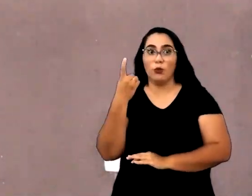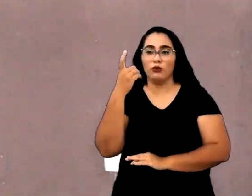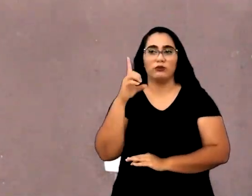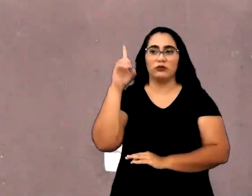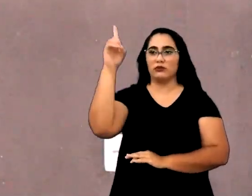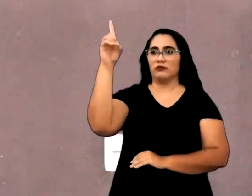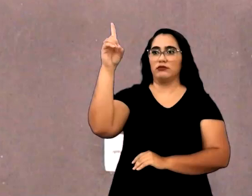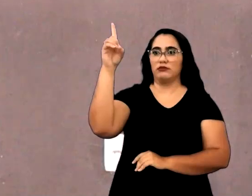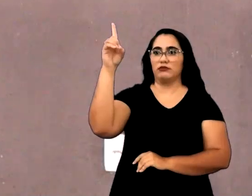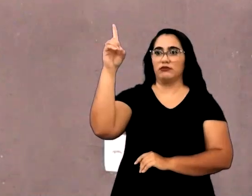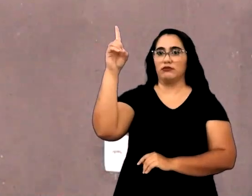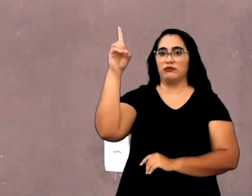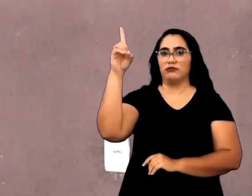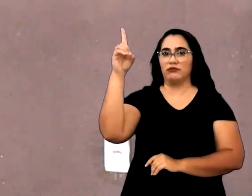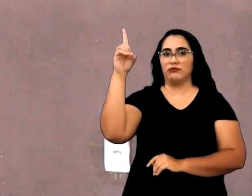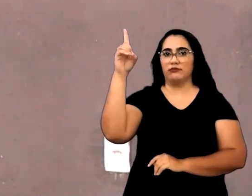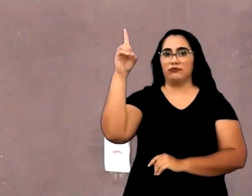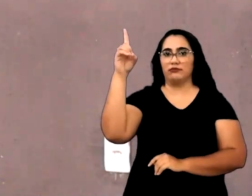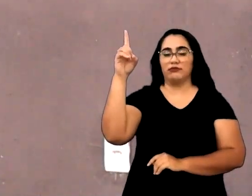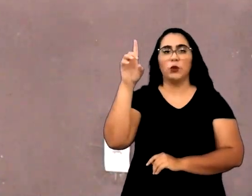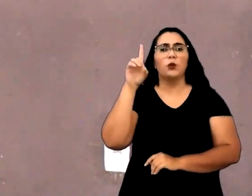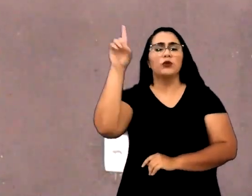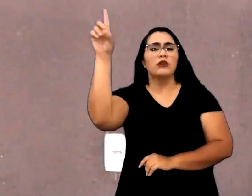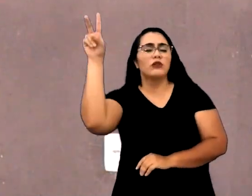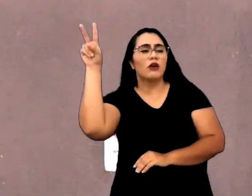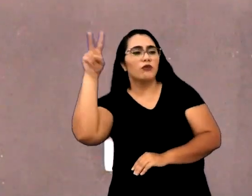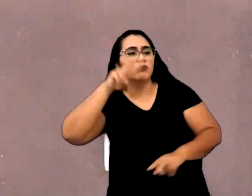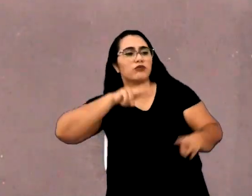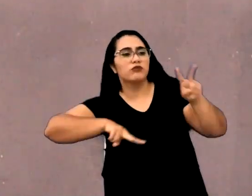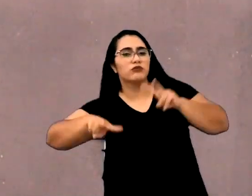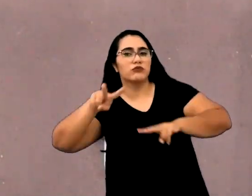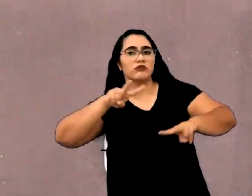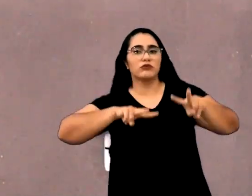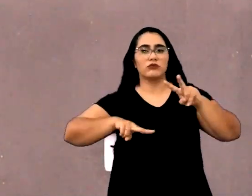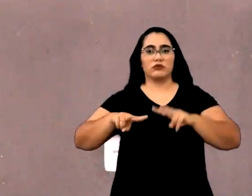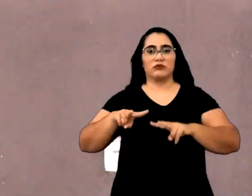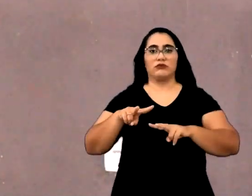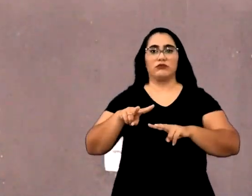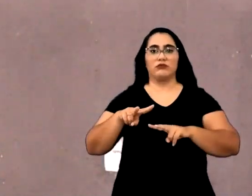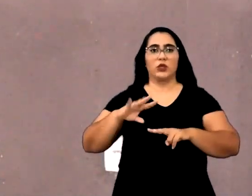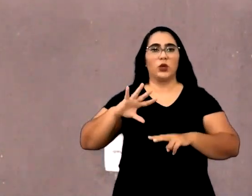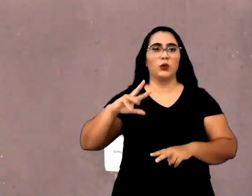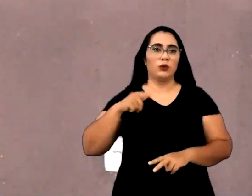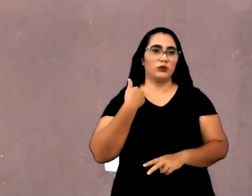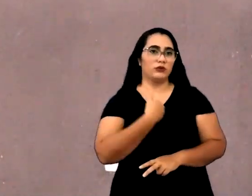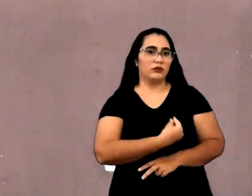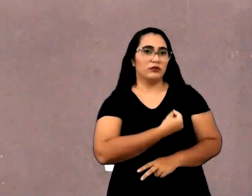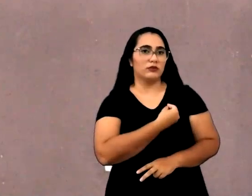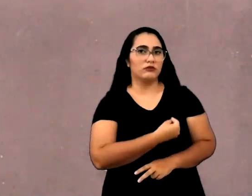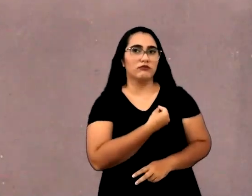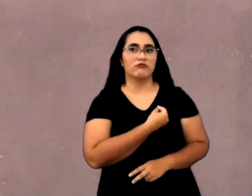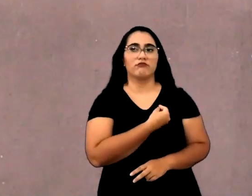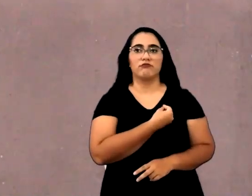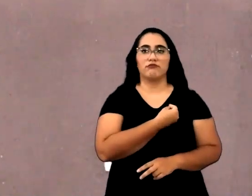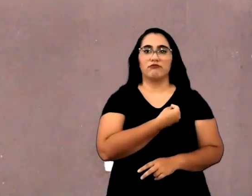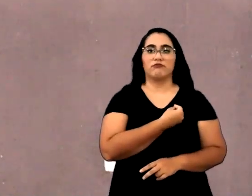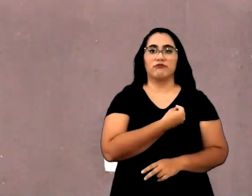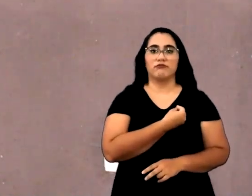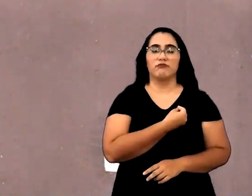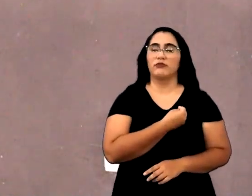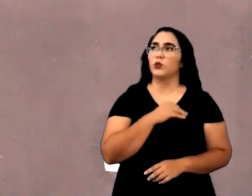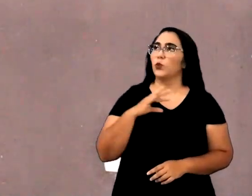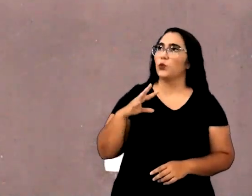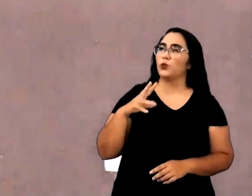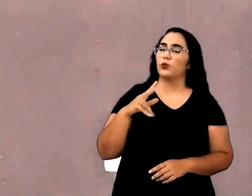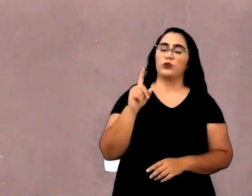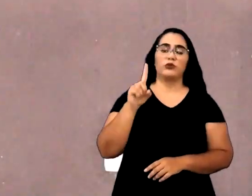exclusiva. Um Deus que está olhando os nossos passos, as nossas ações, a